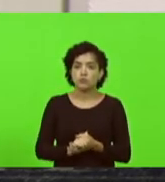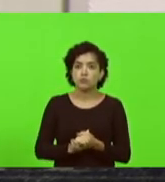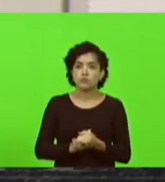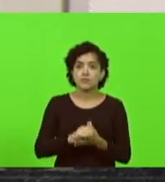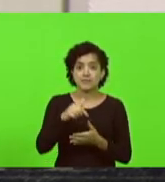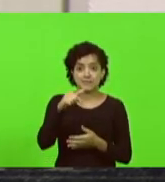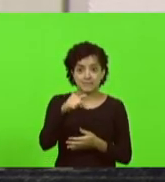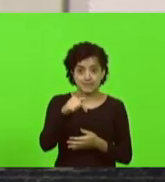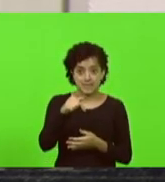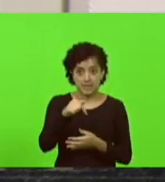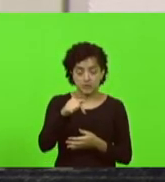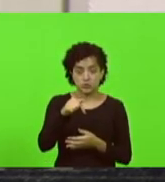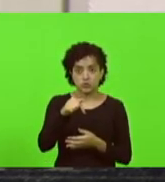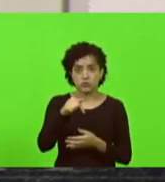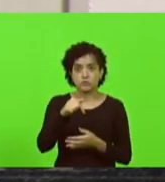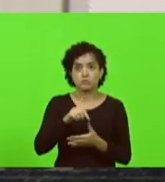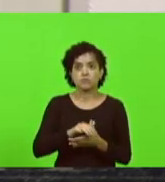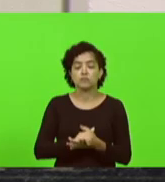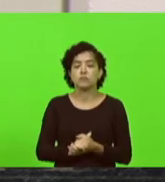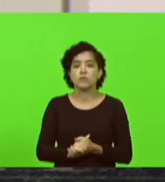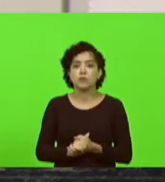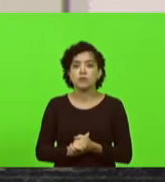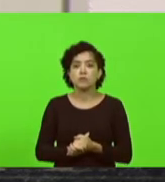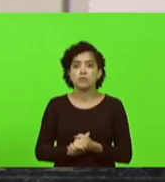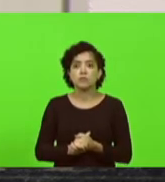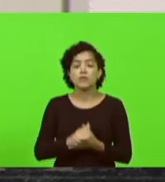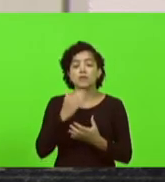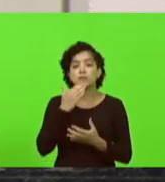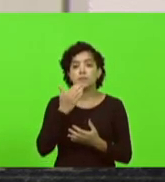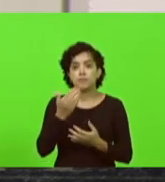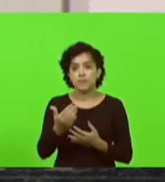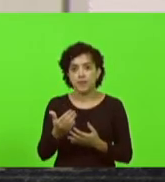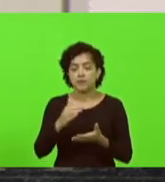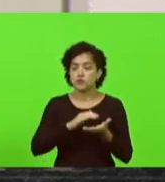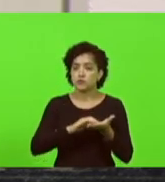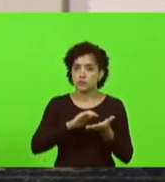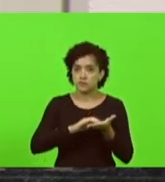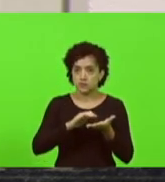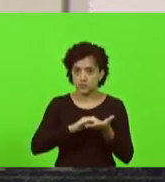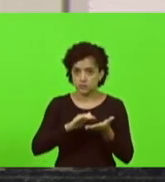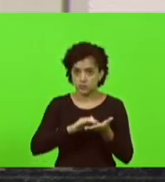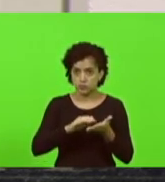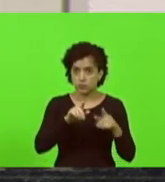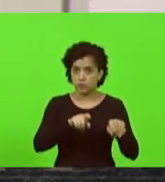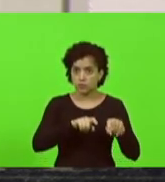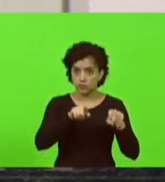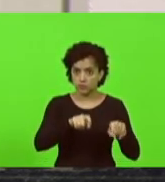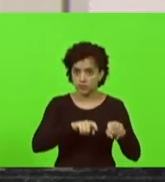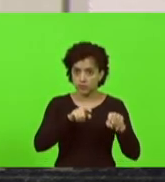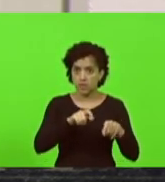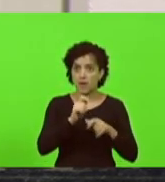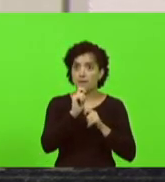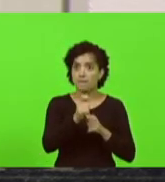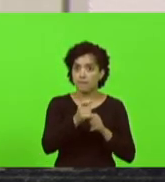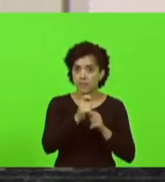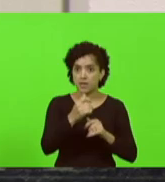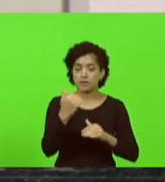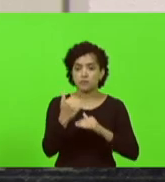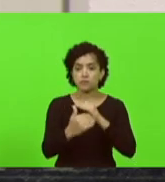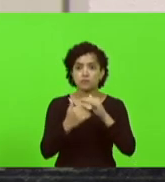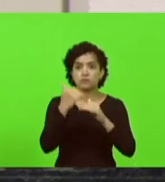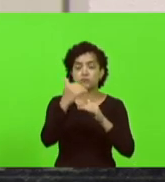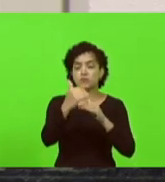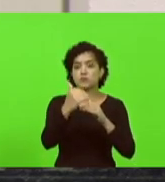7, autor deputado João Amin, solicitando ao secretário de Estado da Agricultura, da Pesca e do Desenvolvimento